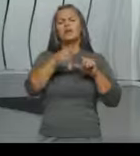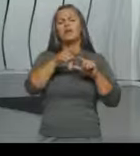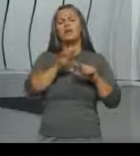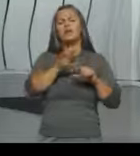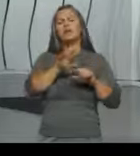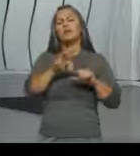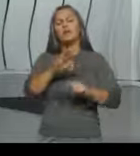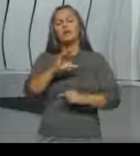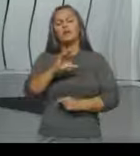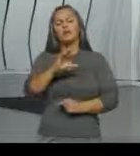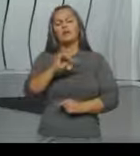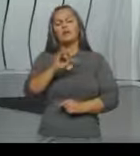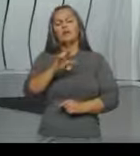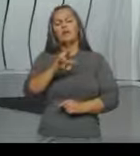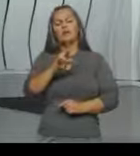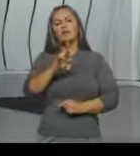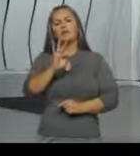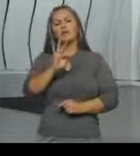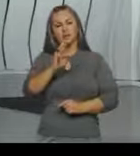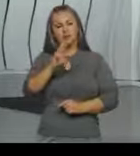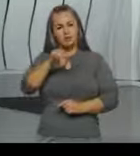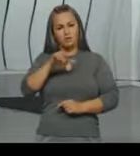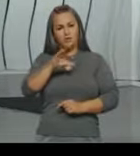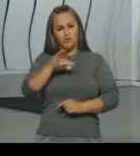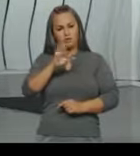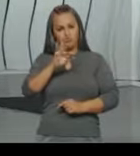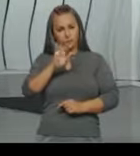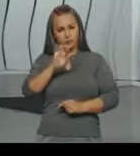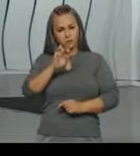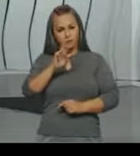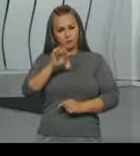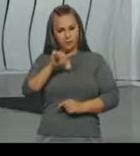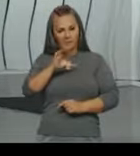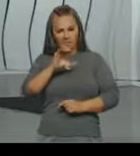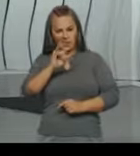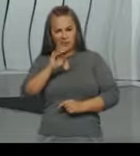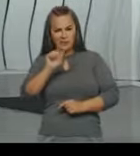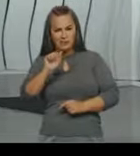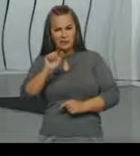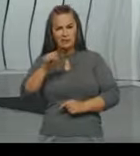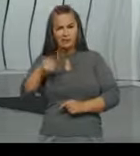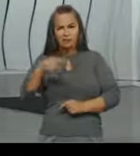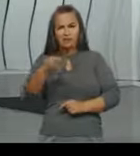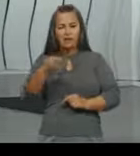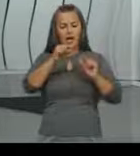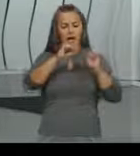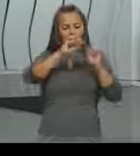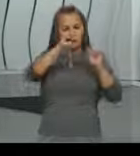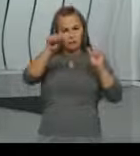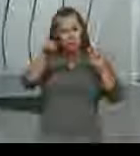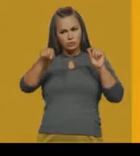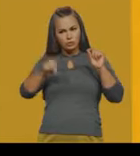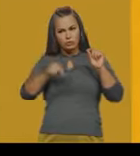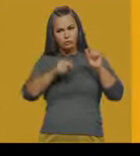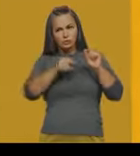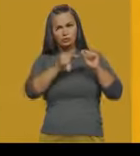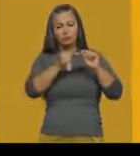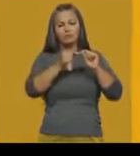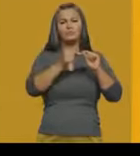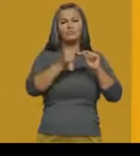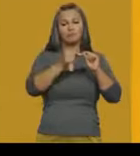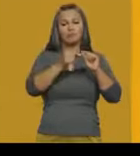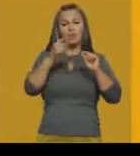circunferência, arco, ângulo alfa. O que é isso, né? Vamos lá. Eu tenho